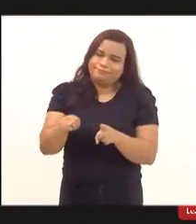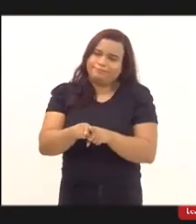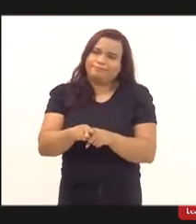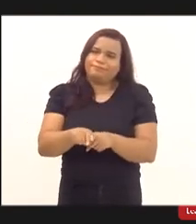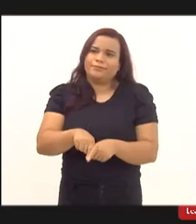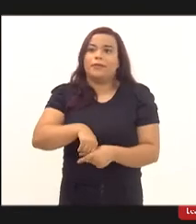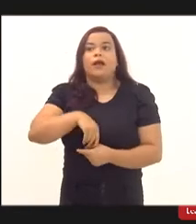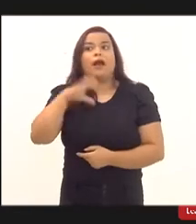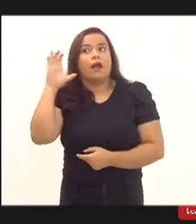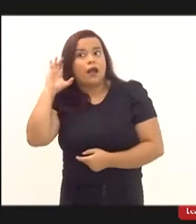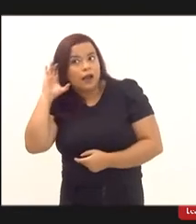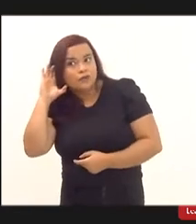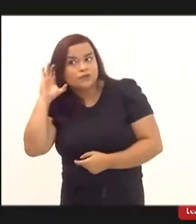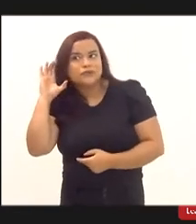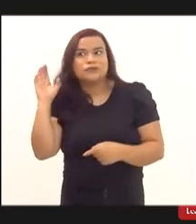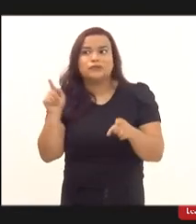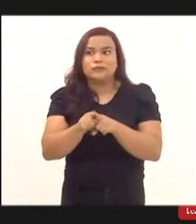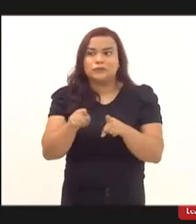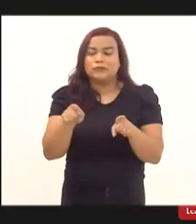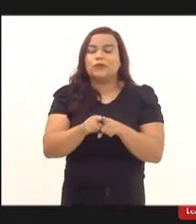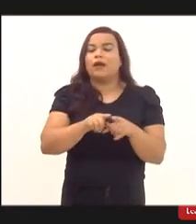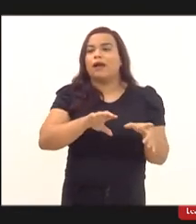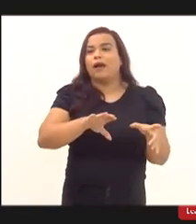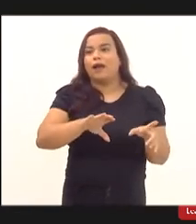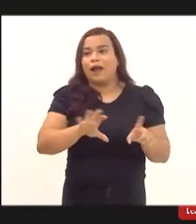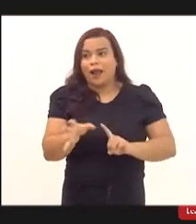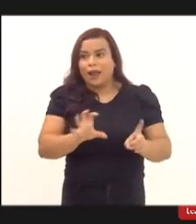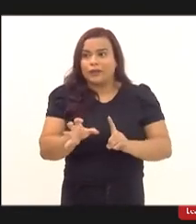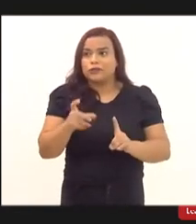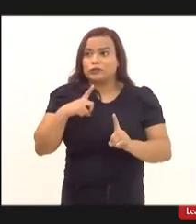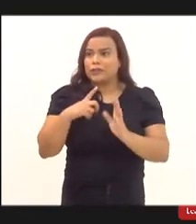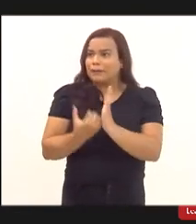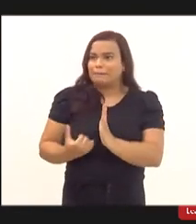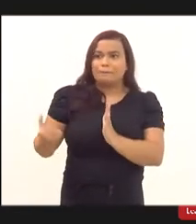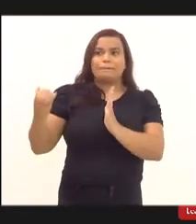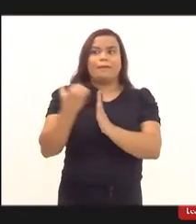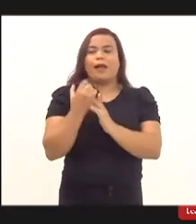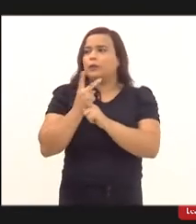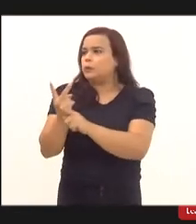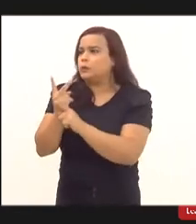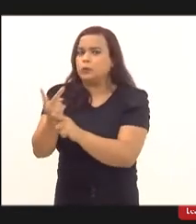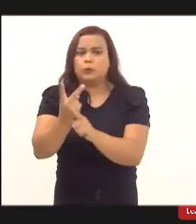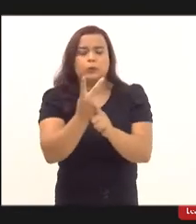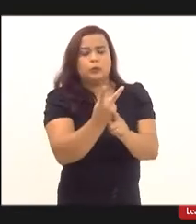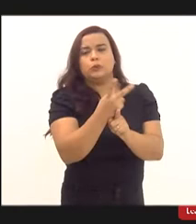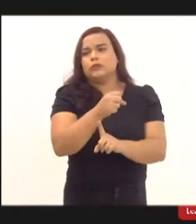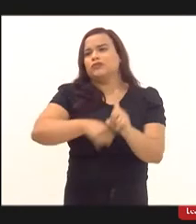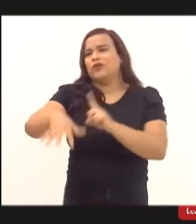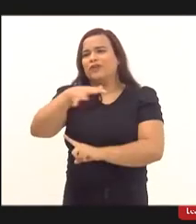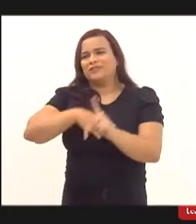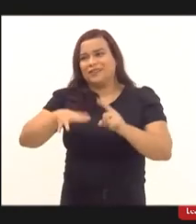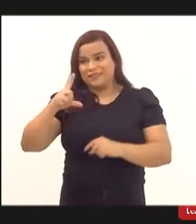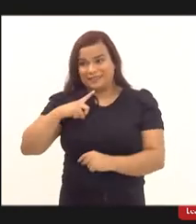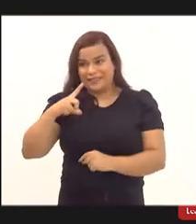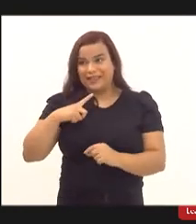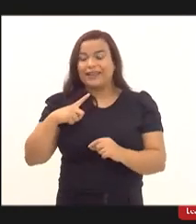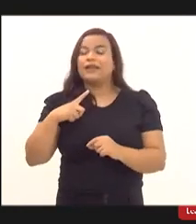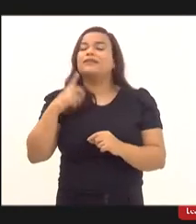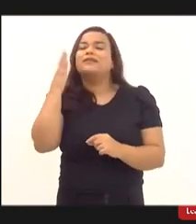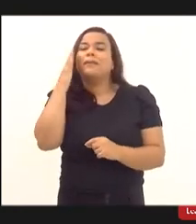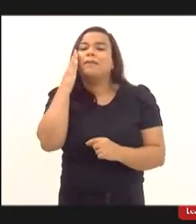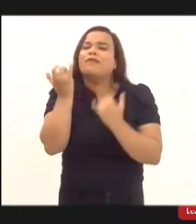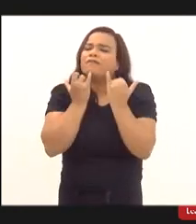e o rádio cada vez são buscados mais pela sociedade para informação